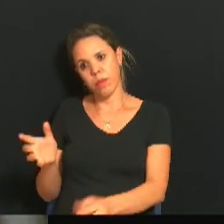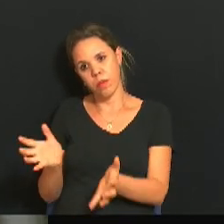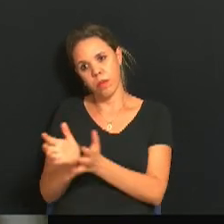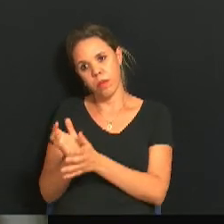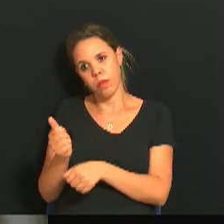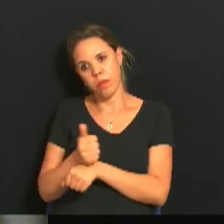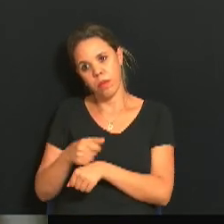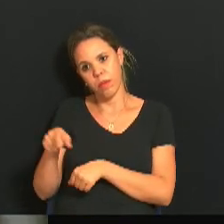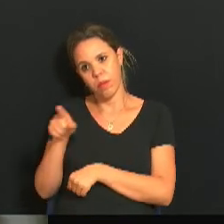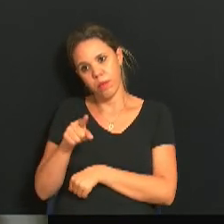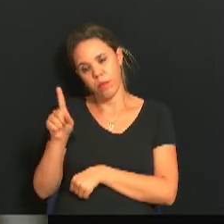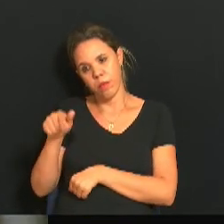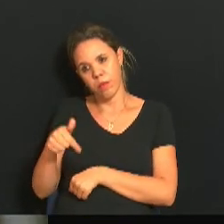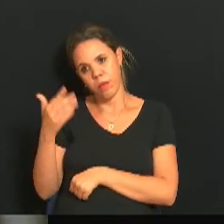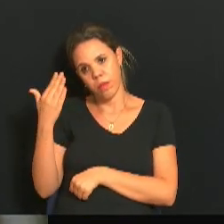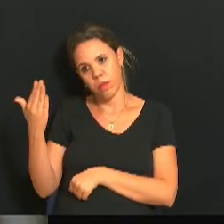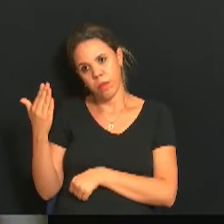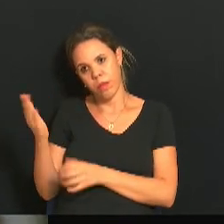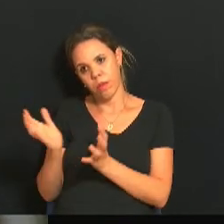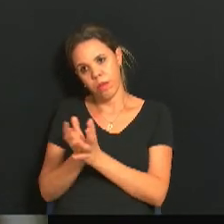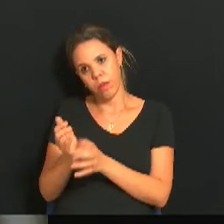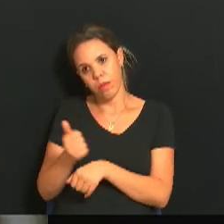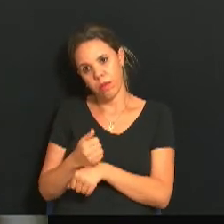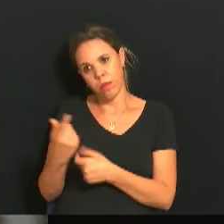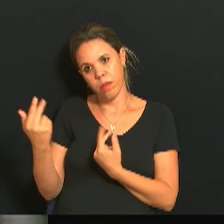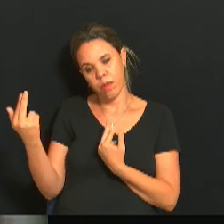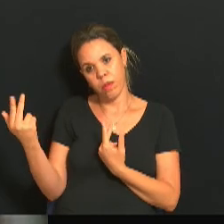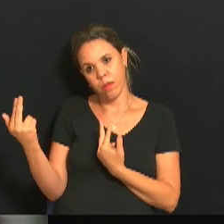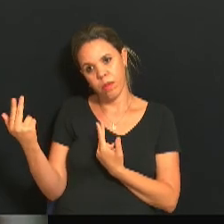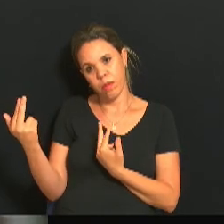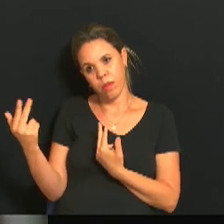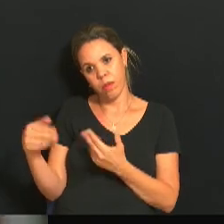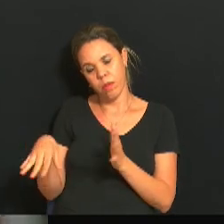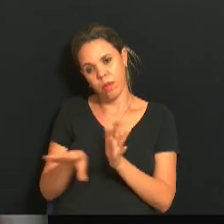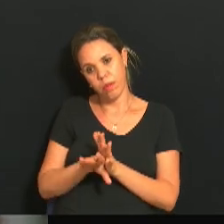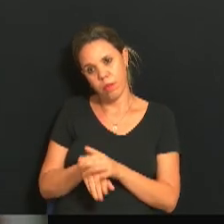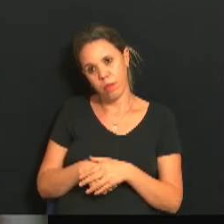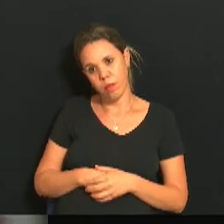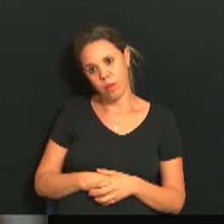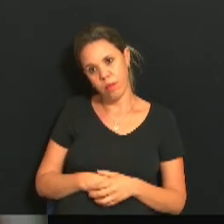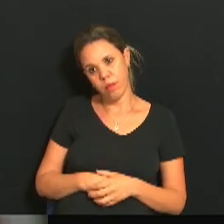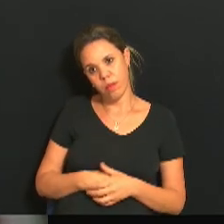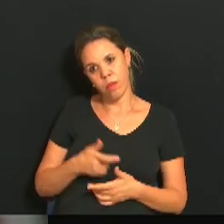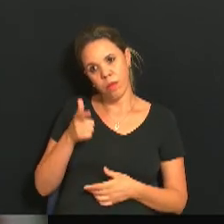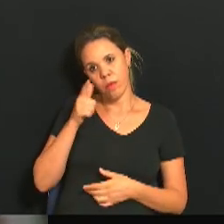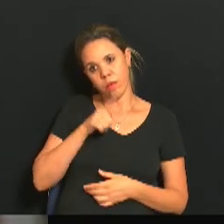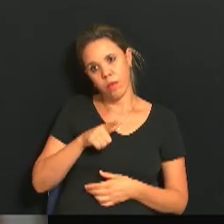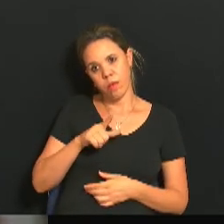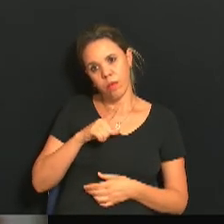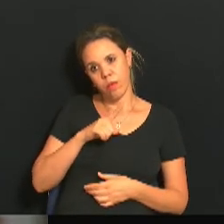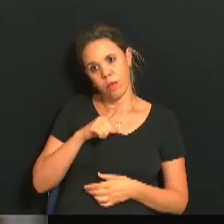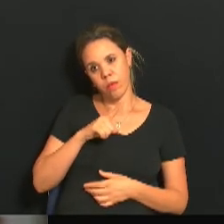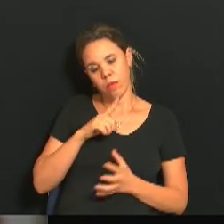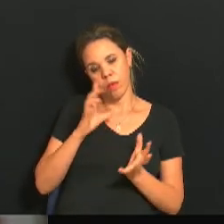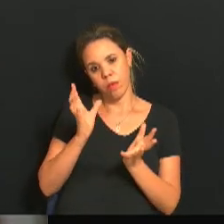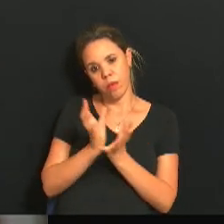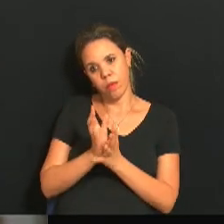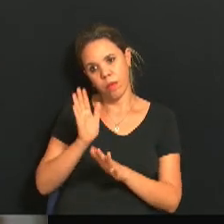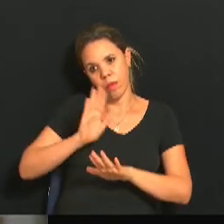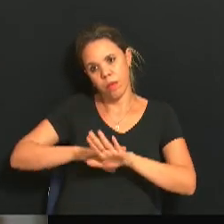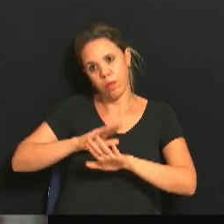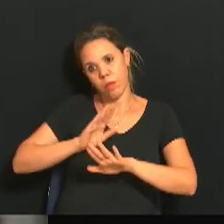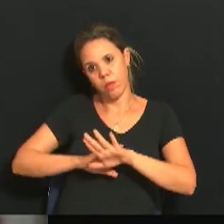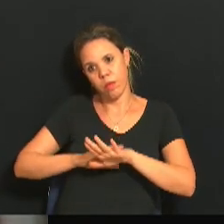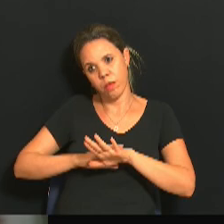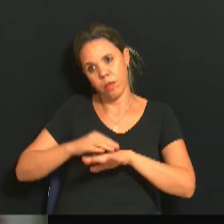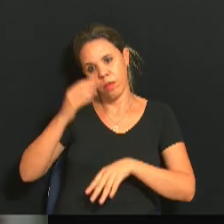posição que são graças a equipe de vocês como eu né a gente já chega aqui temos uma equipe por trás aí